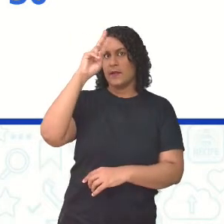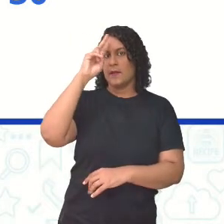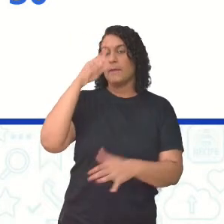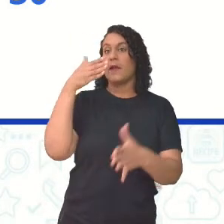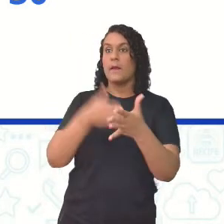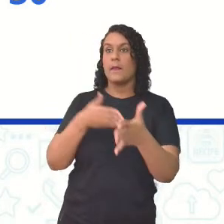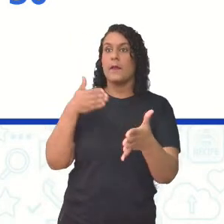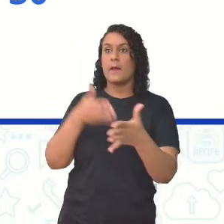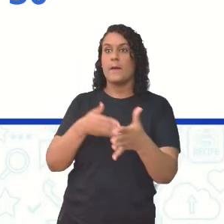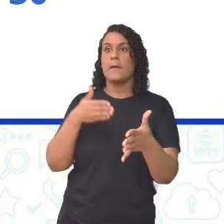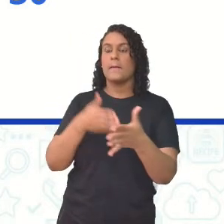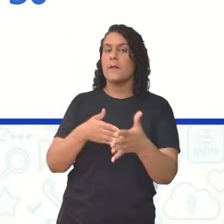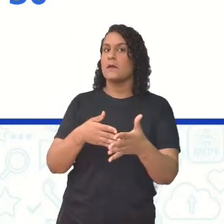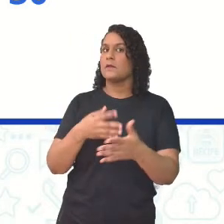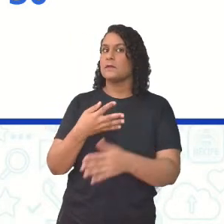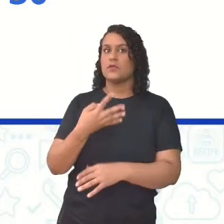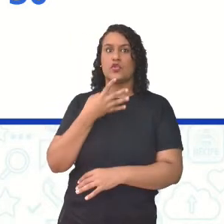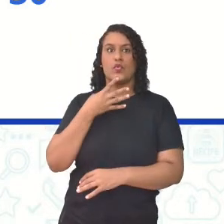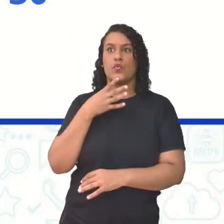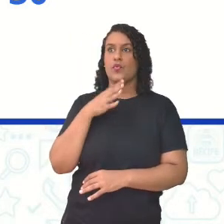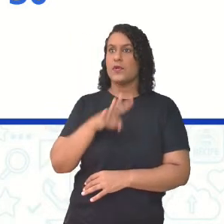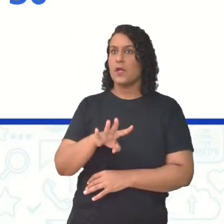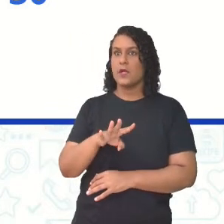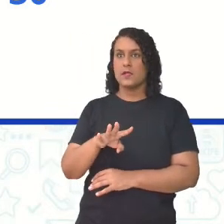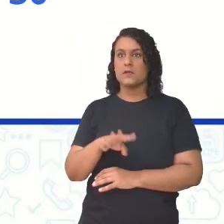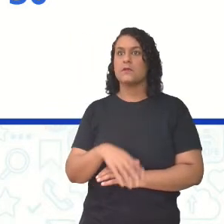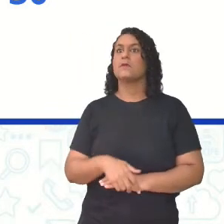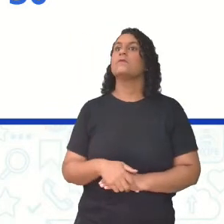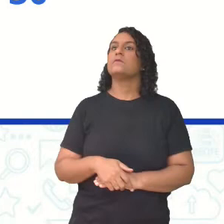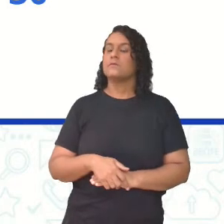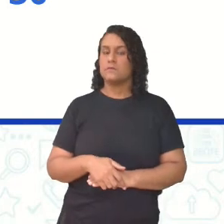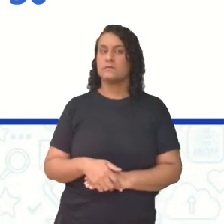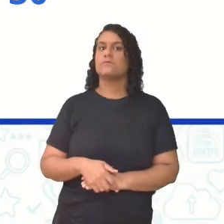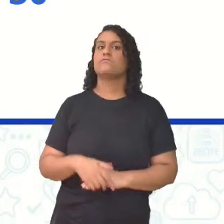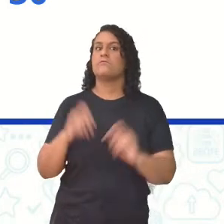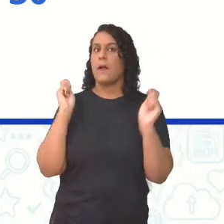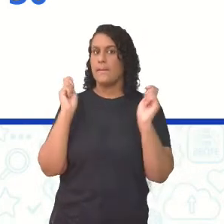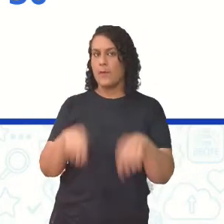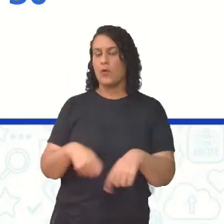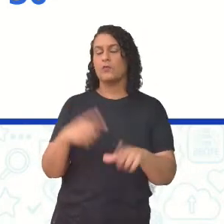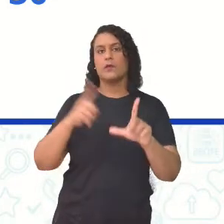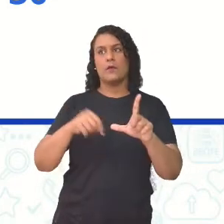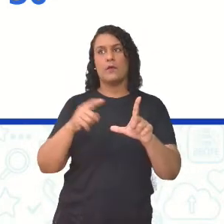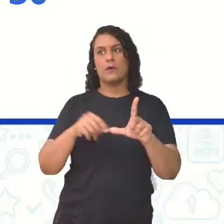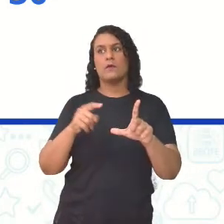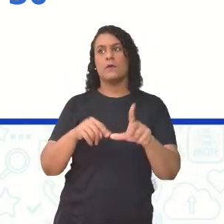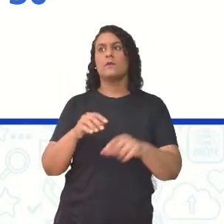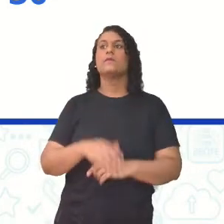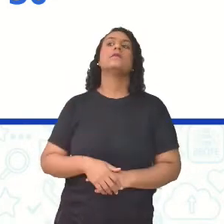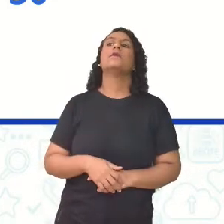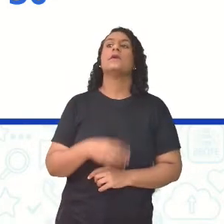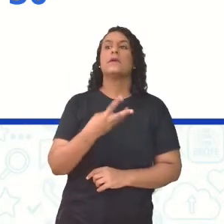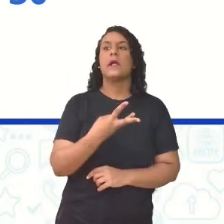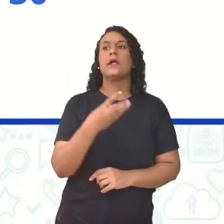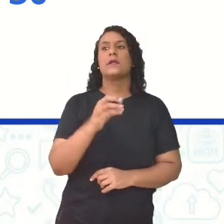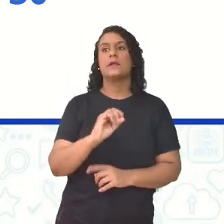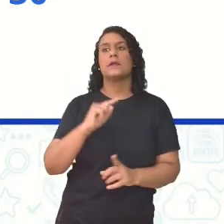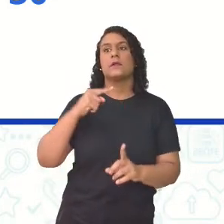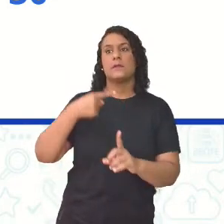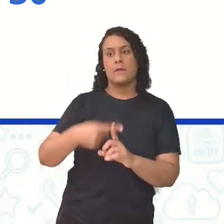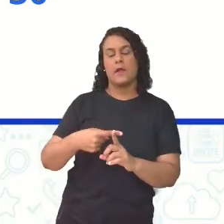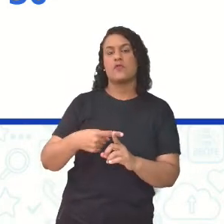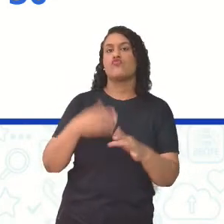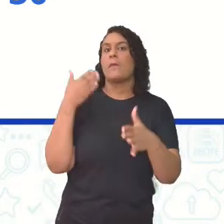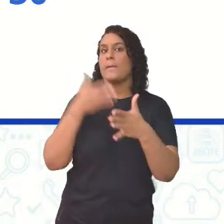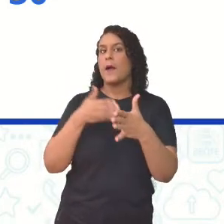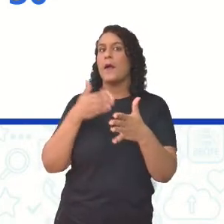barreira está desconhecido, não tem nada ali, ó. Quando não tem nada, você pode chamar de uma letra. Então, vai ser 30 mais o pedacinho da barreira mais o